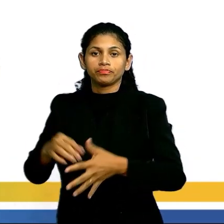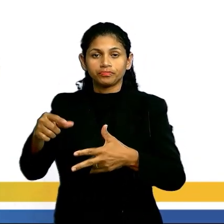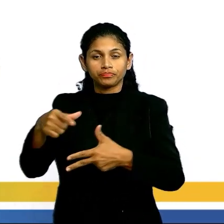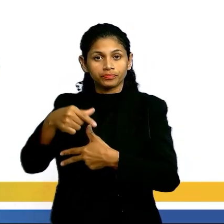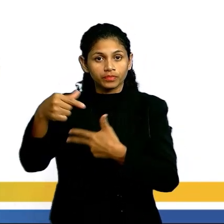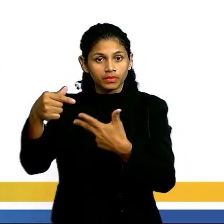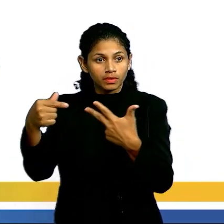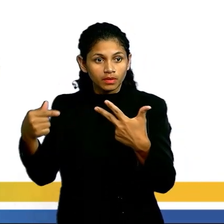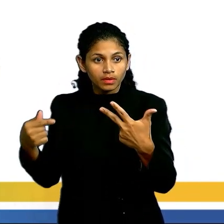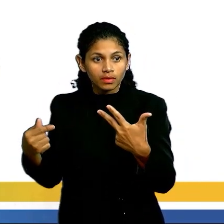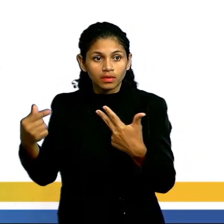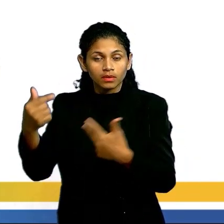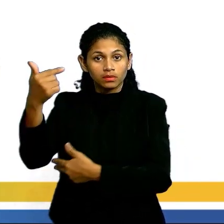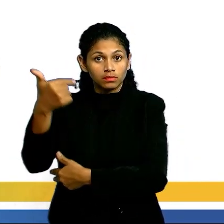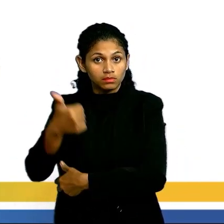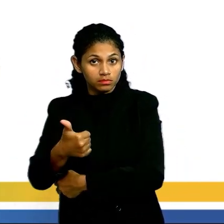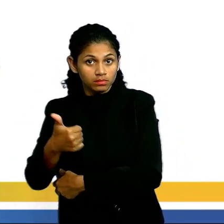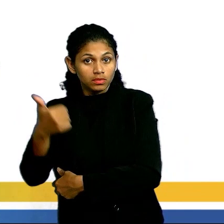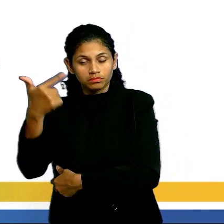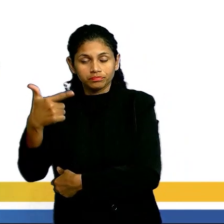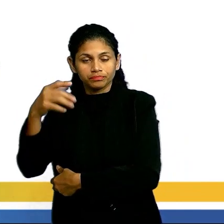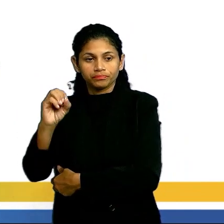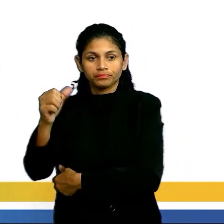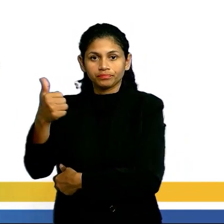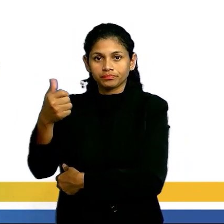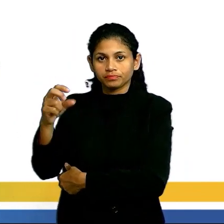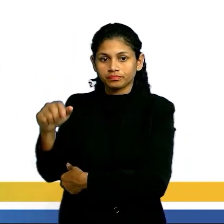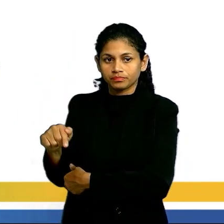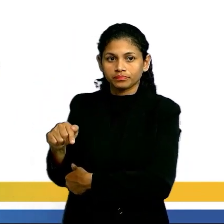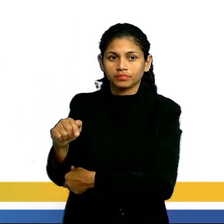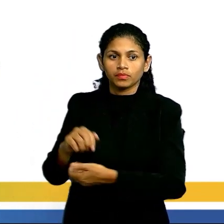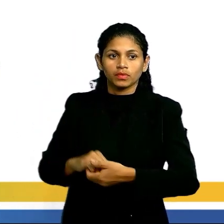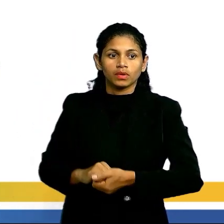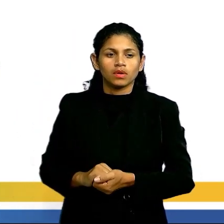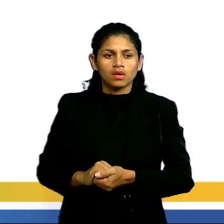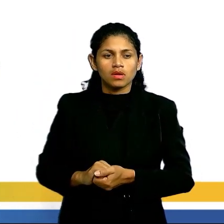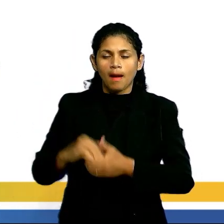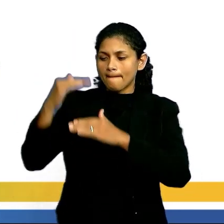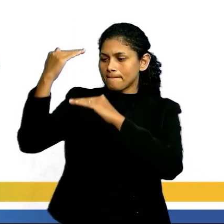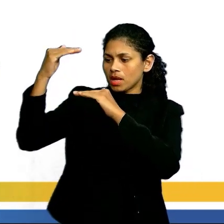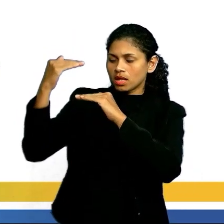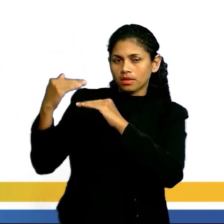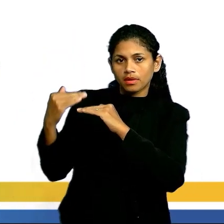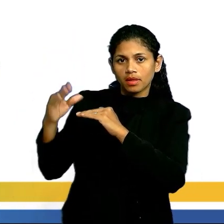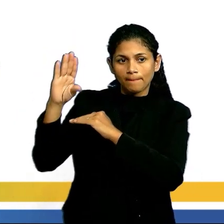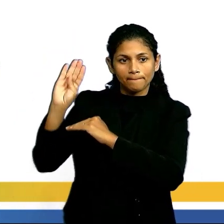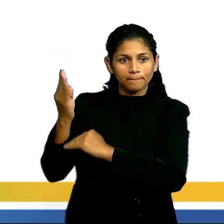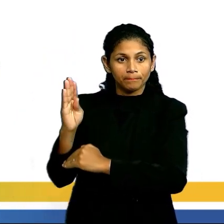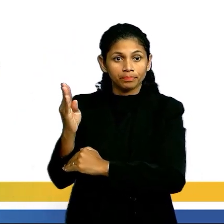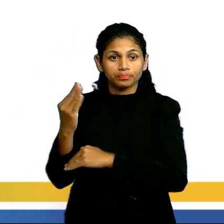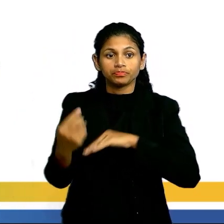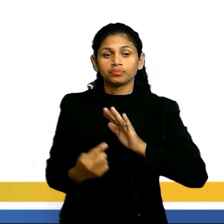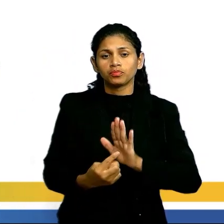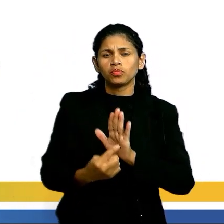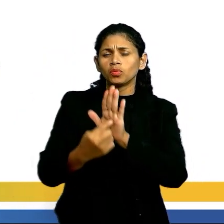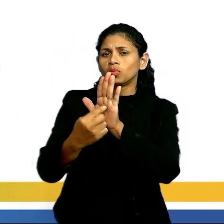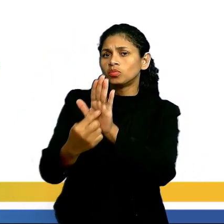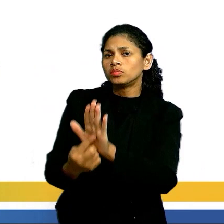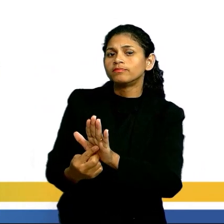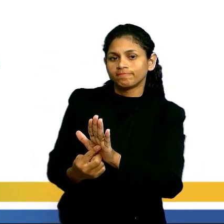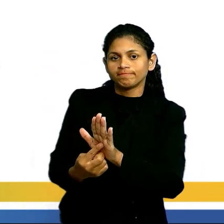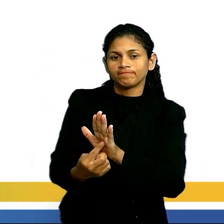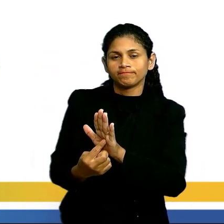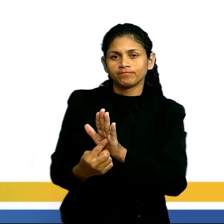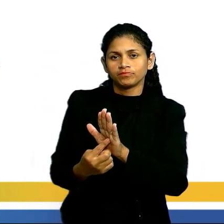2017. A classificação biológica proposta por Whittaker permite distinguir